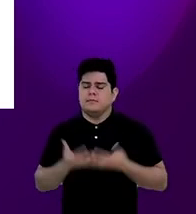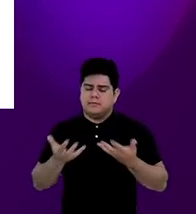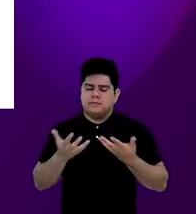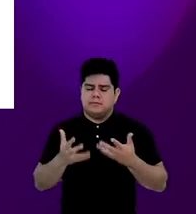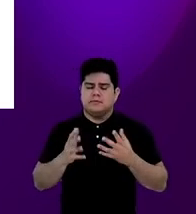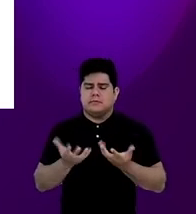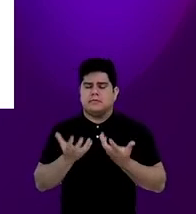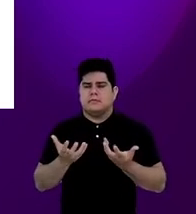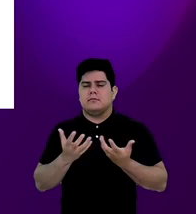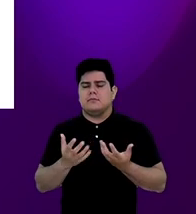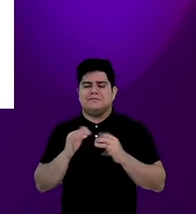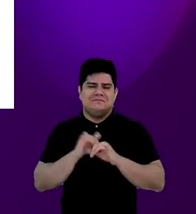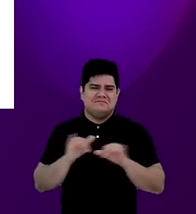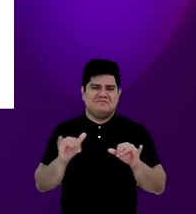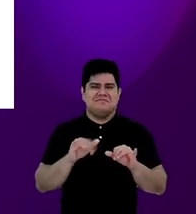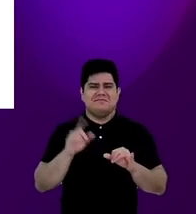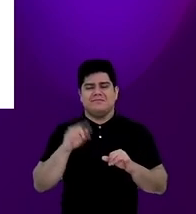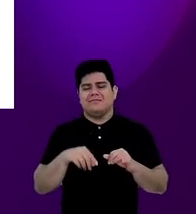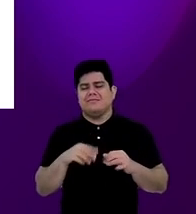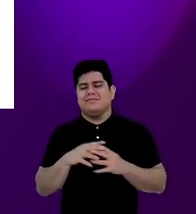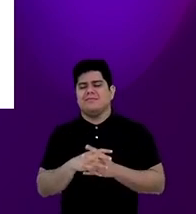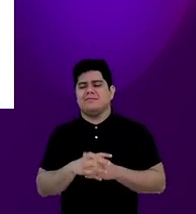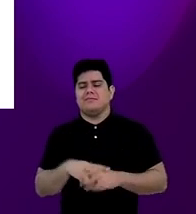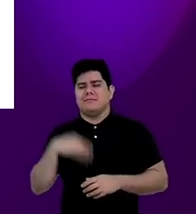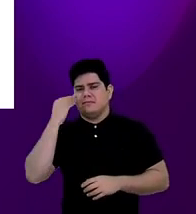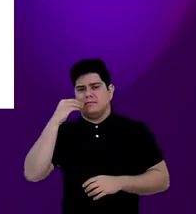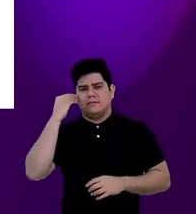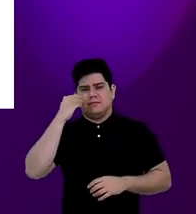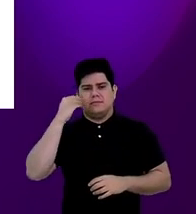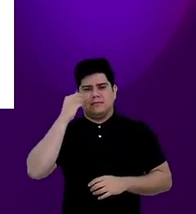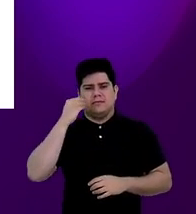uma propaganda da experiência